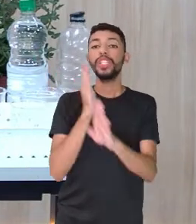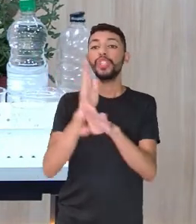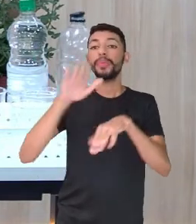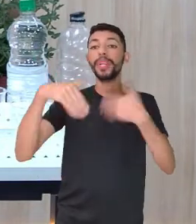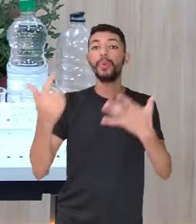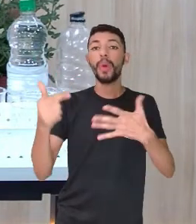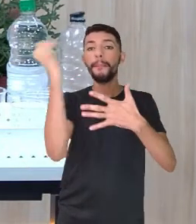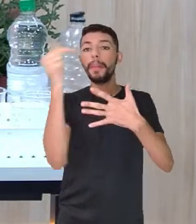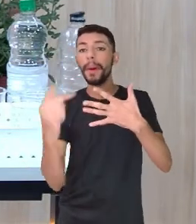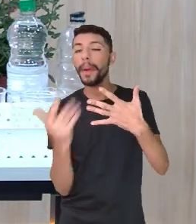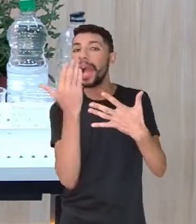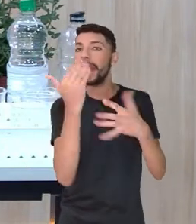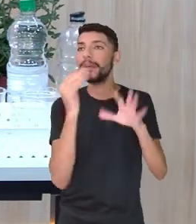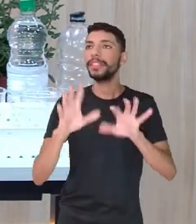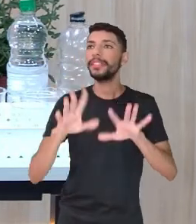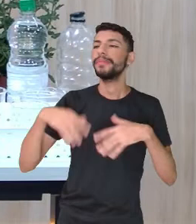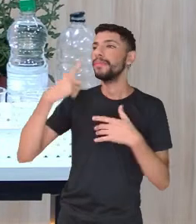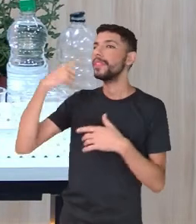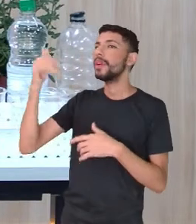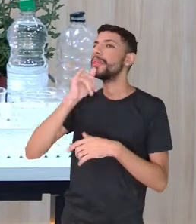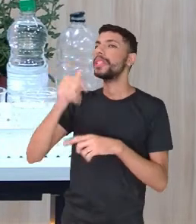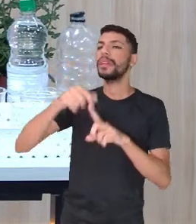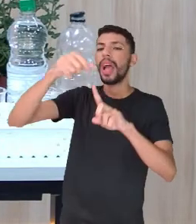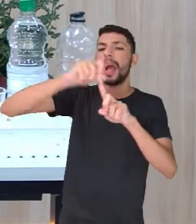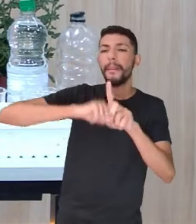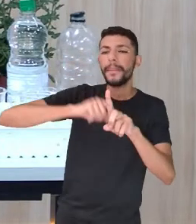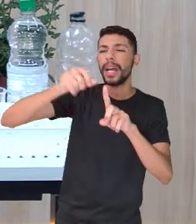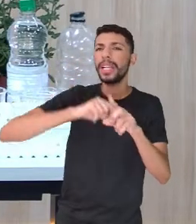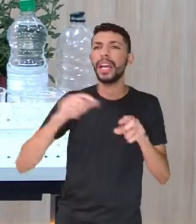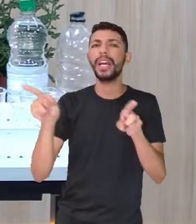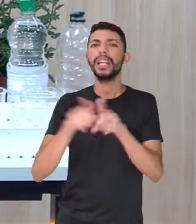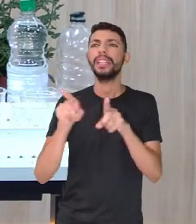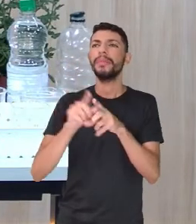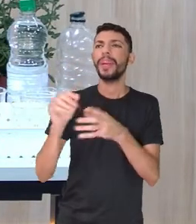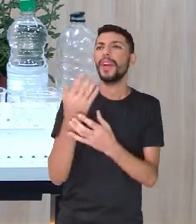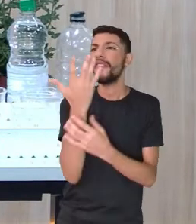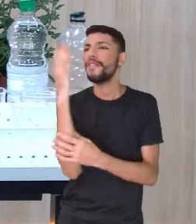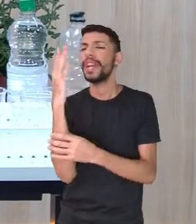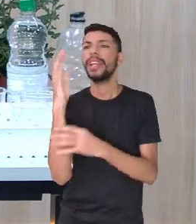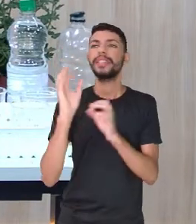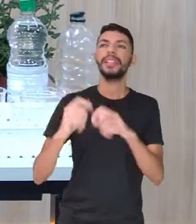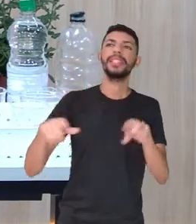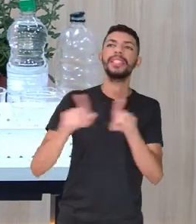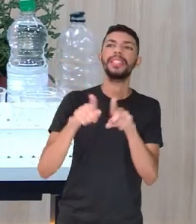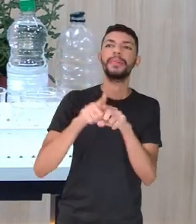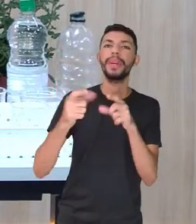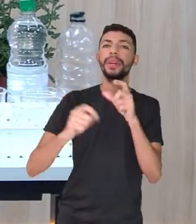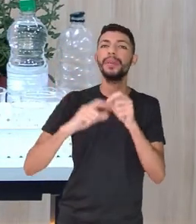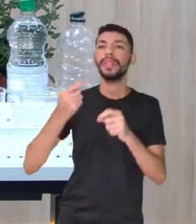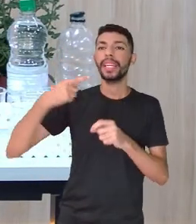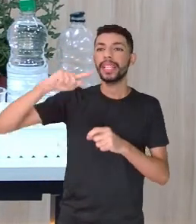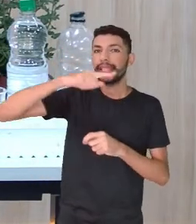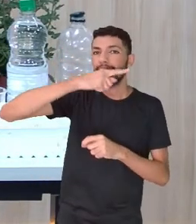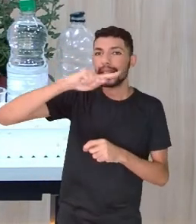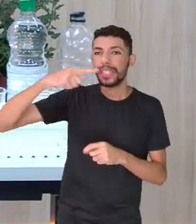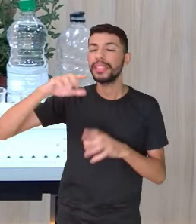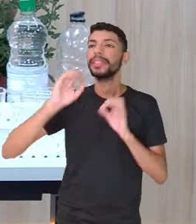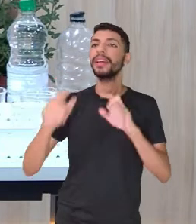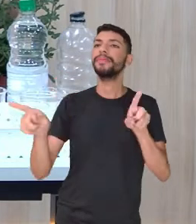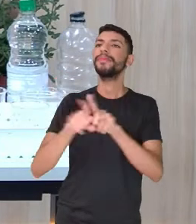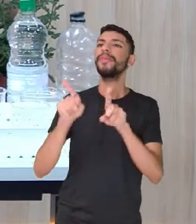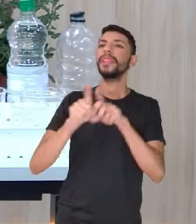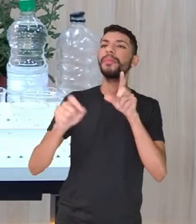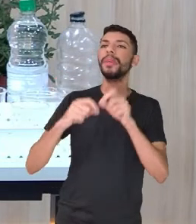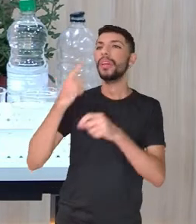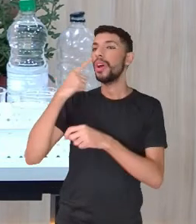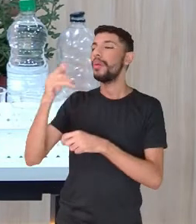Os folhosos, né? Na banana tem água, na cenoura. A questão aí do alface, né? As